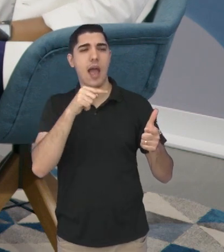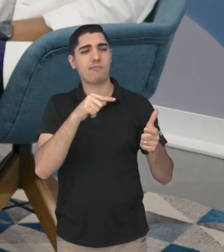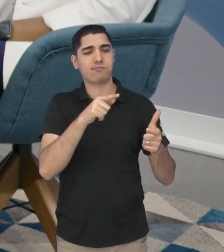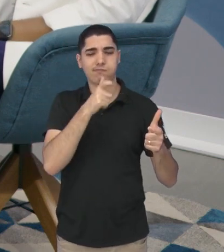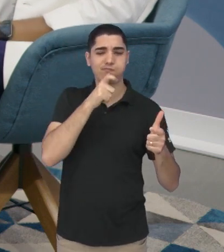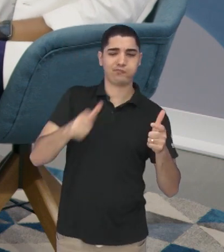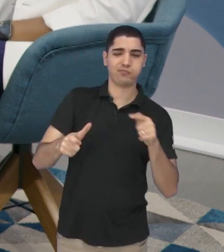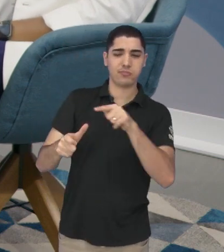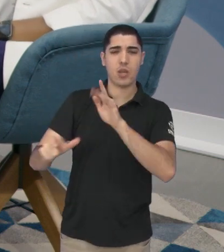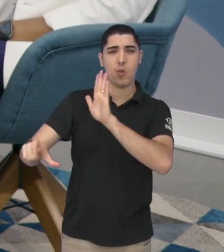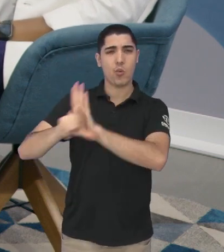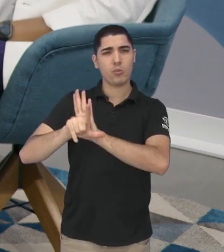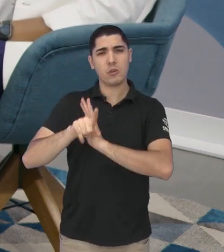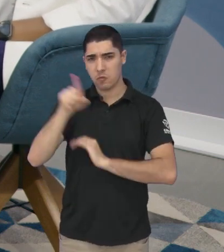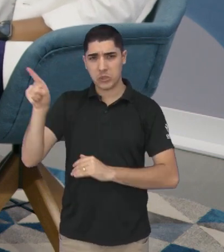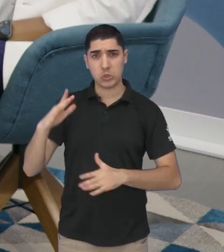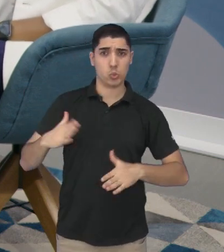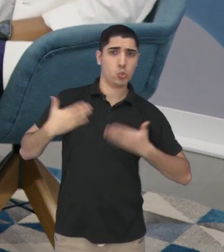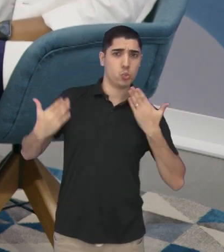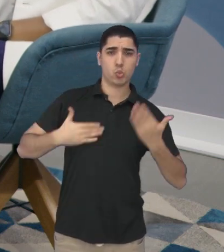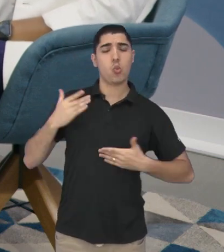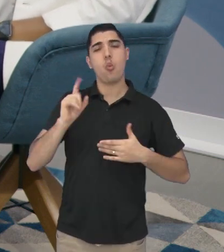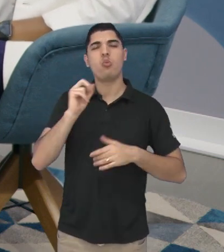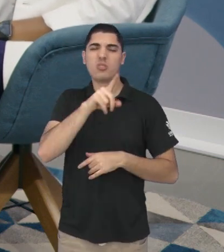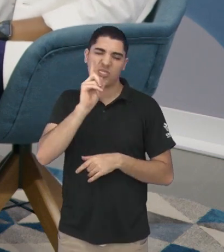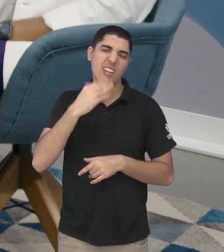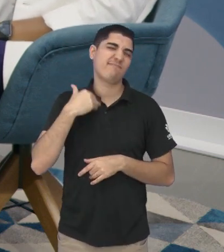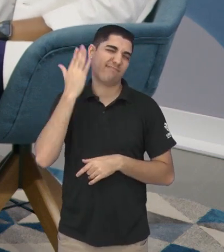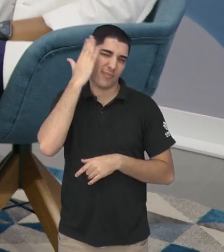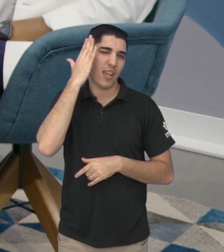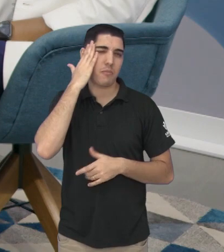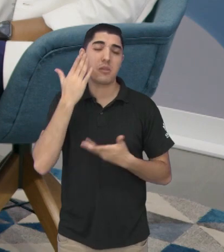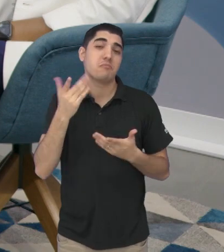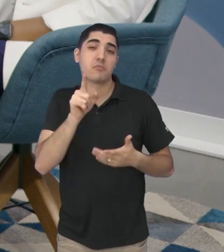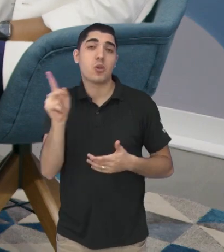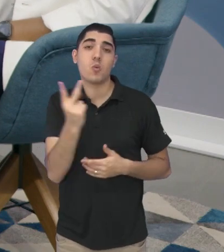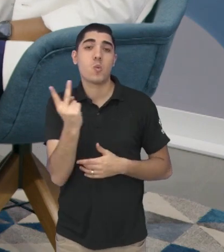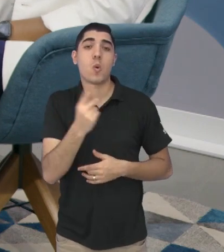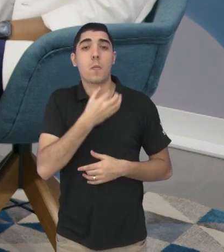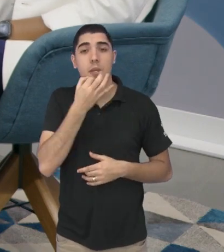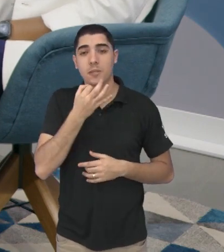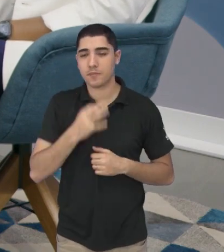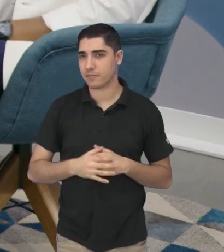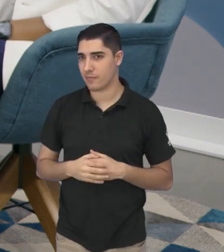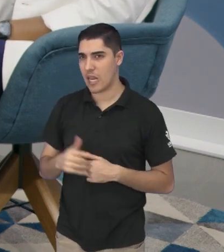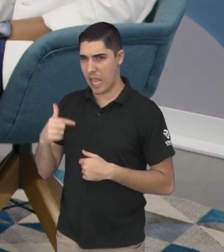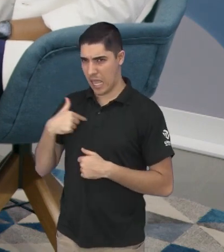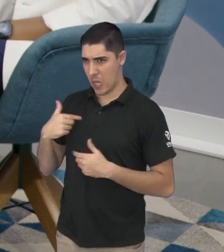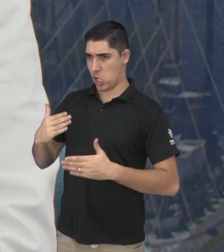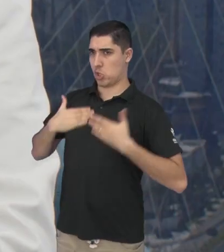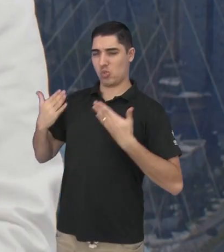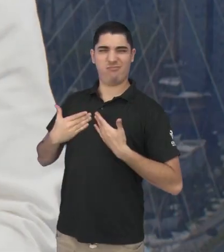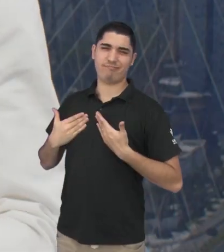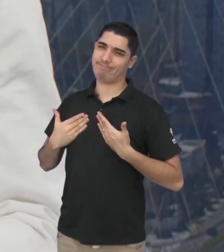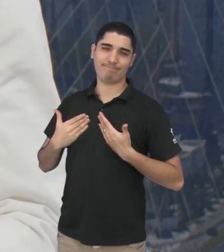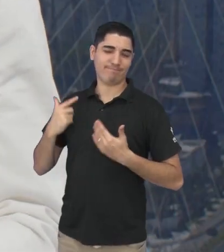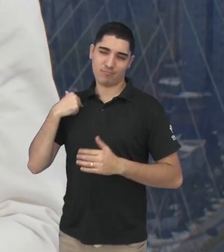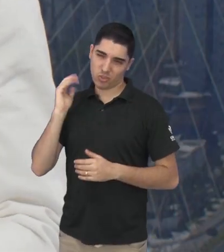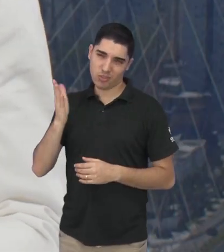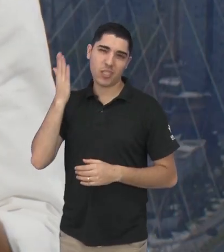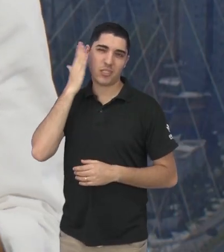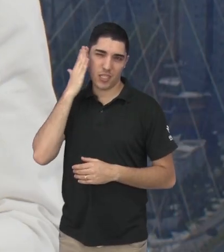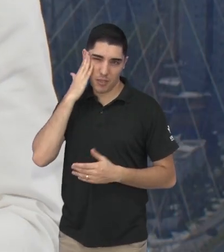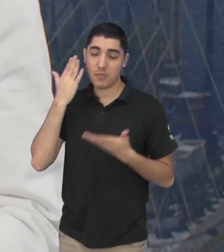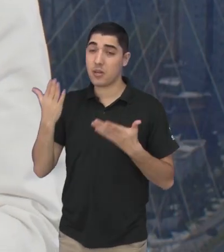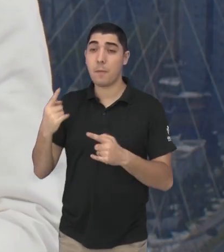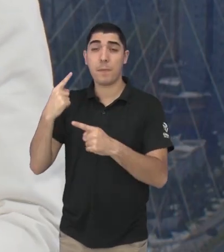crítica, né? Uhum. Surpreende vocês? Vocês já esperavam isso? Não me surpreende, porque